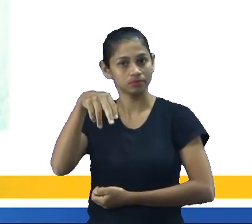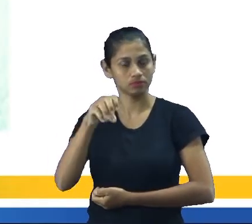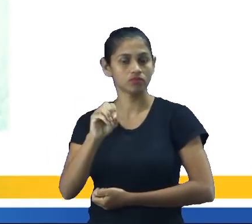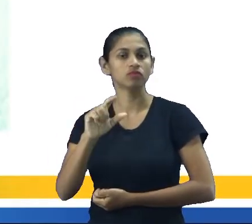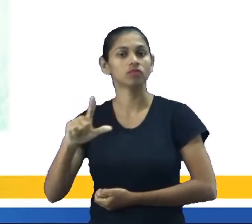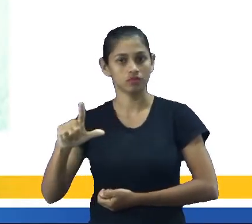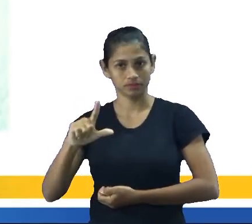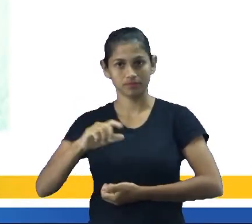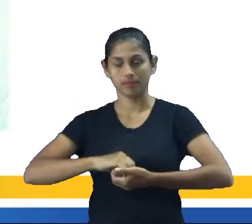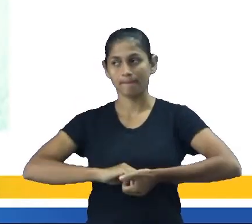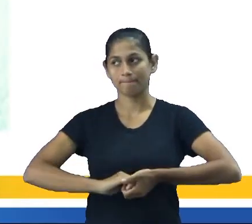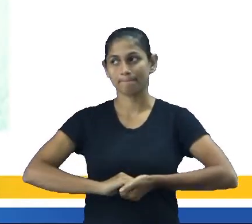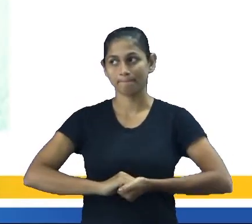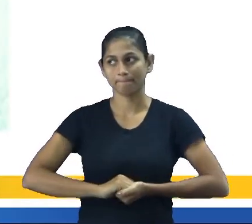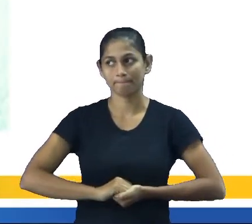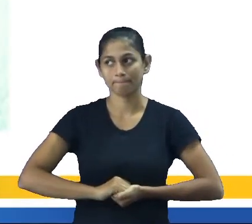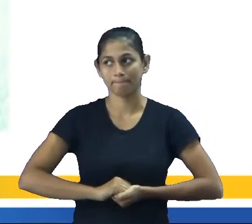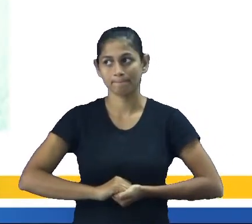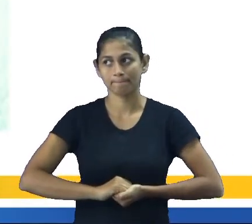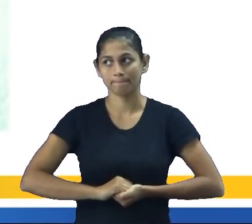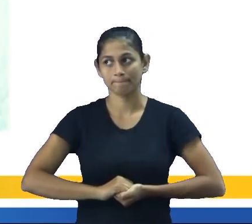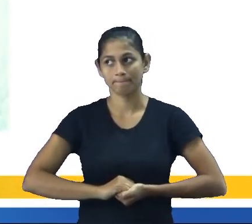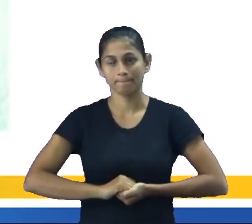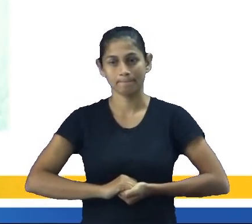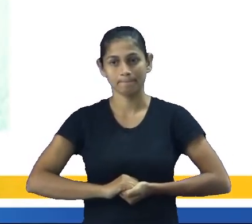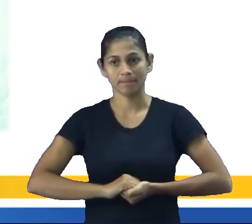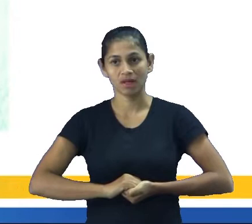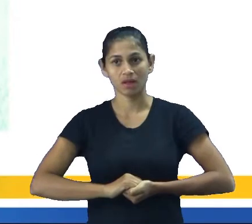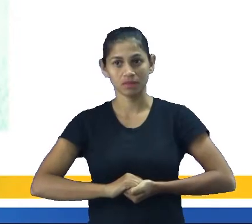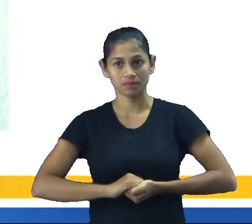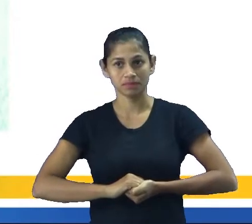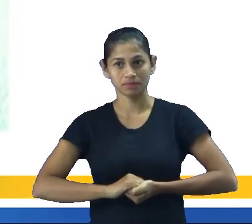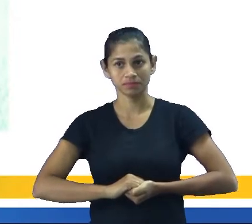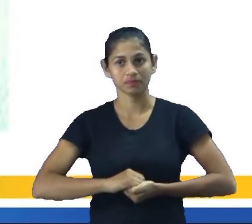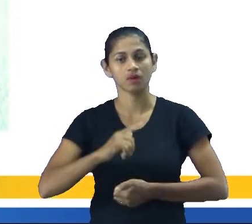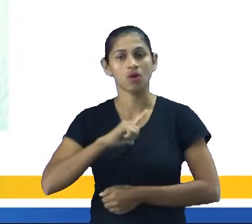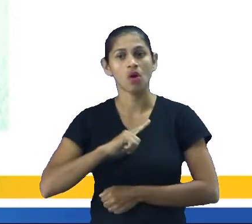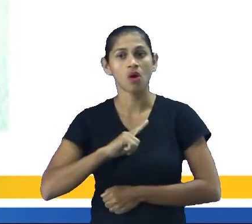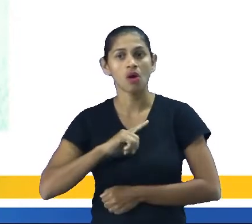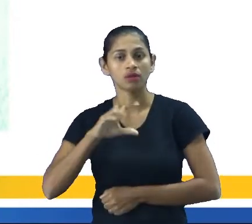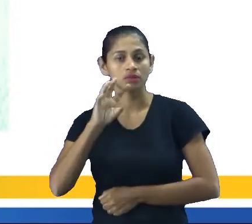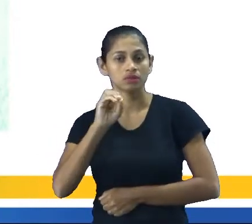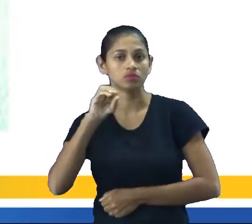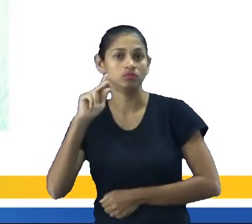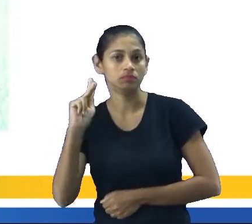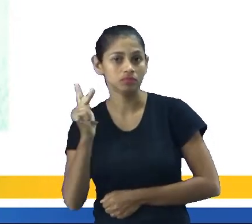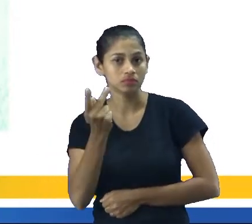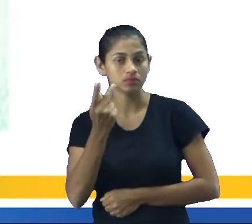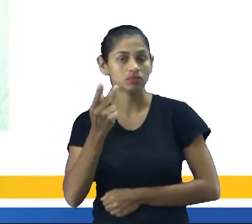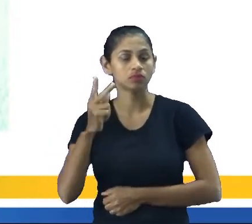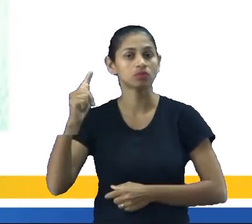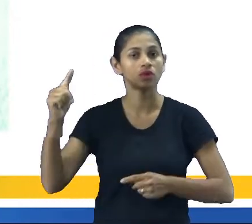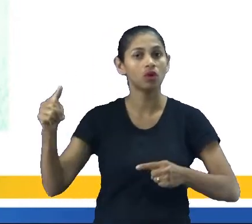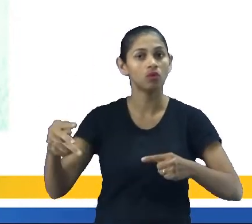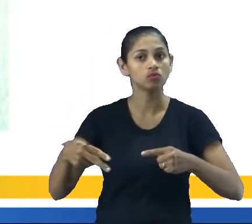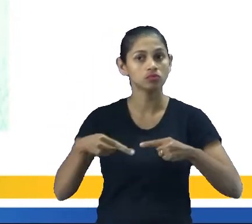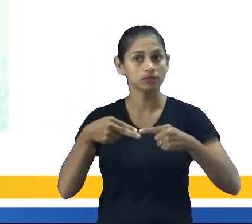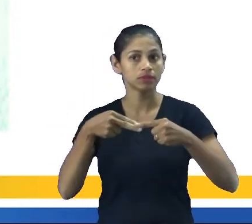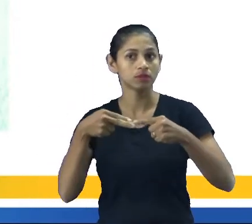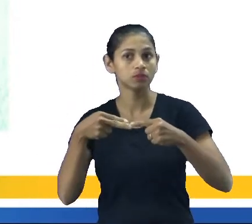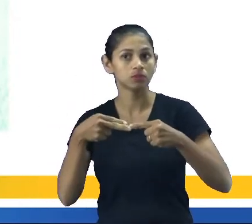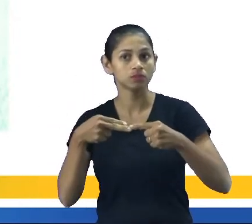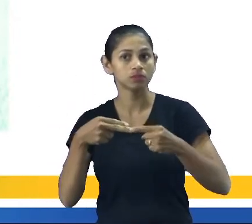A nossa próxima função orgânica é o fenol, Ele vai ter a hidroxila ligado ao anel